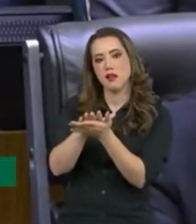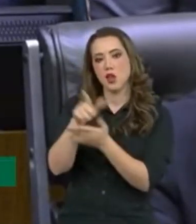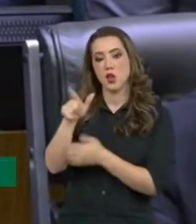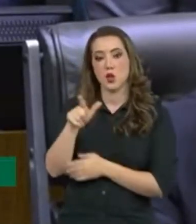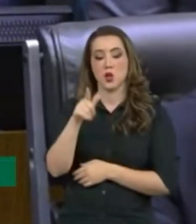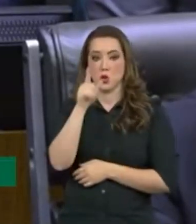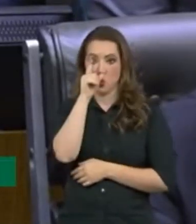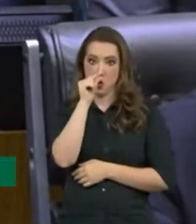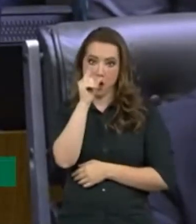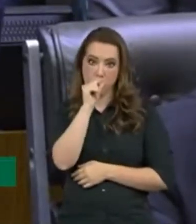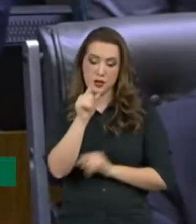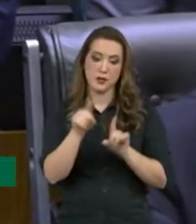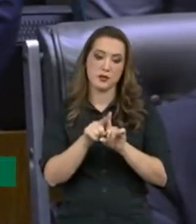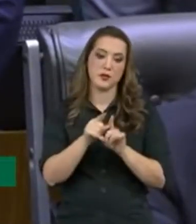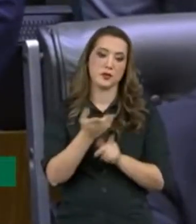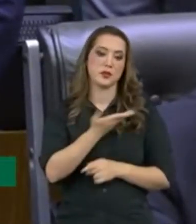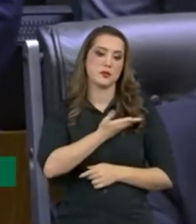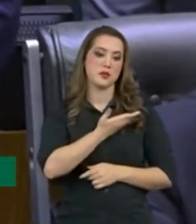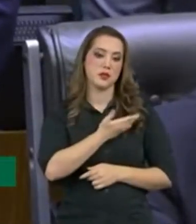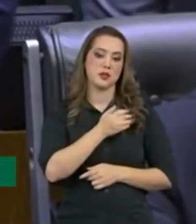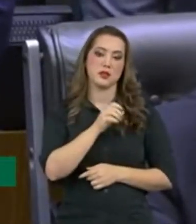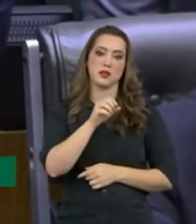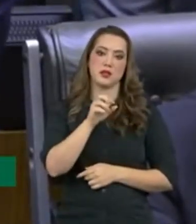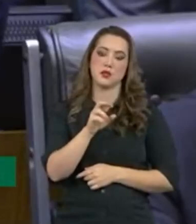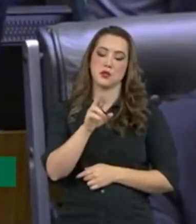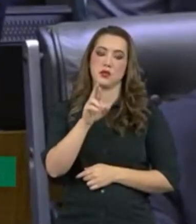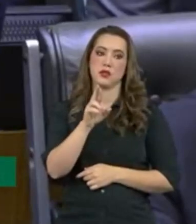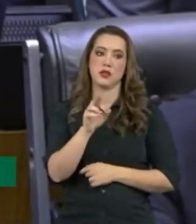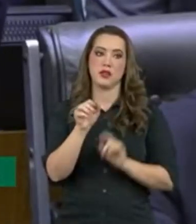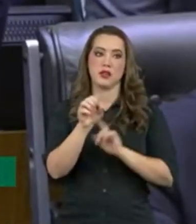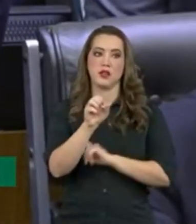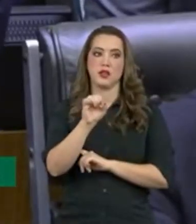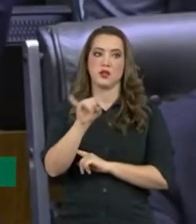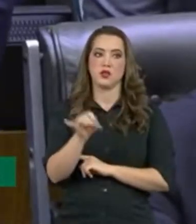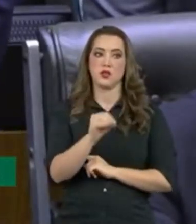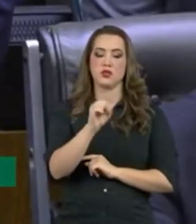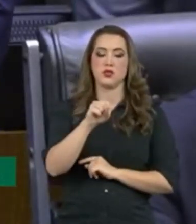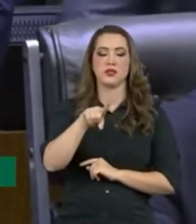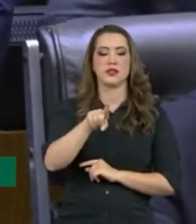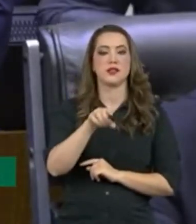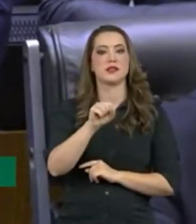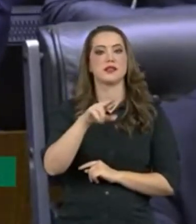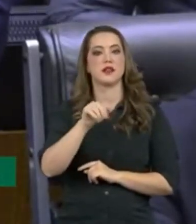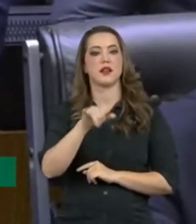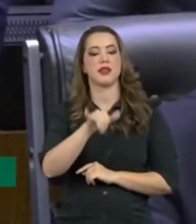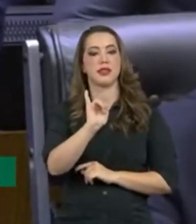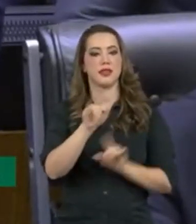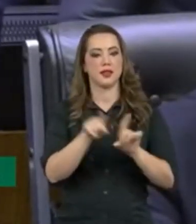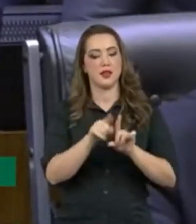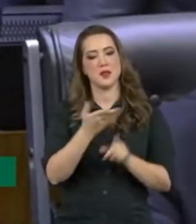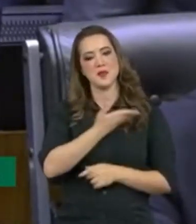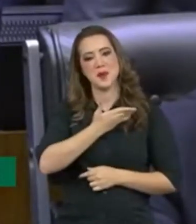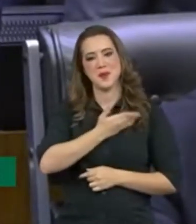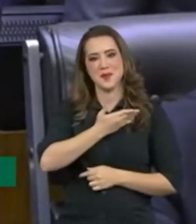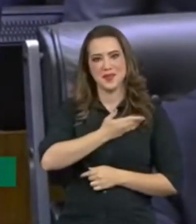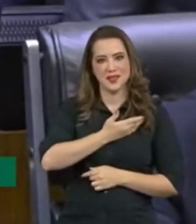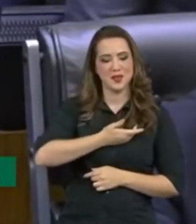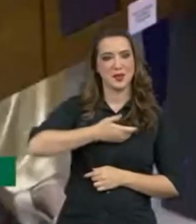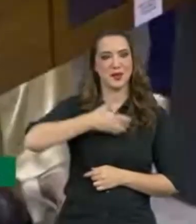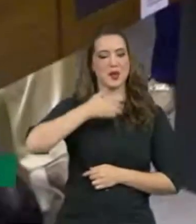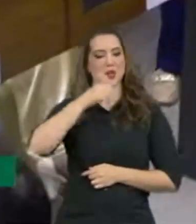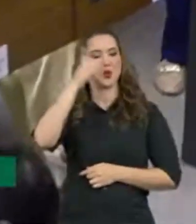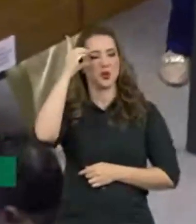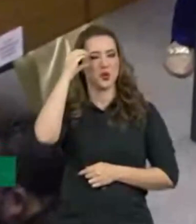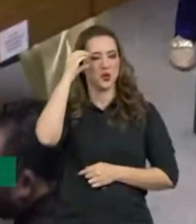querido companheiro José Sarney, presidente da República. Minha querida companheira Dilma Rousseff, presidente da República.